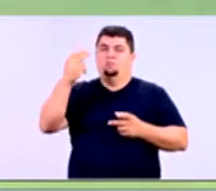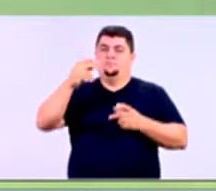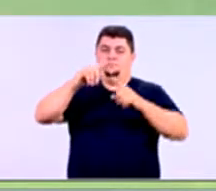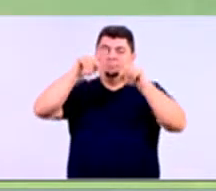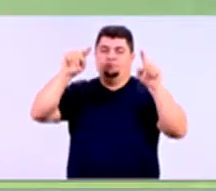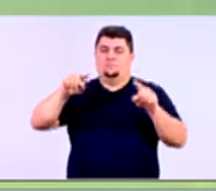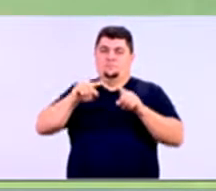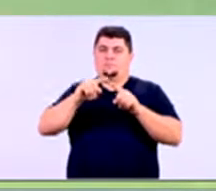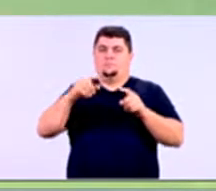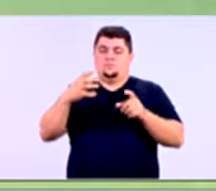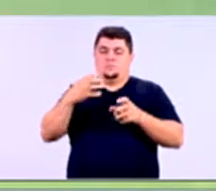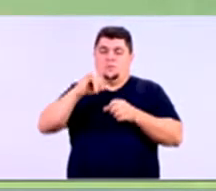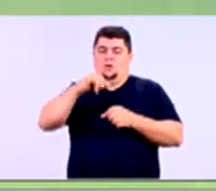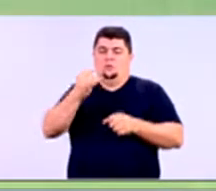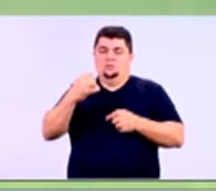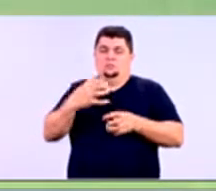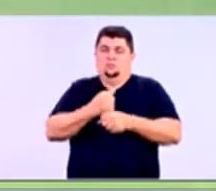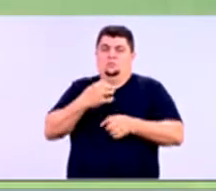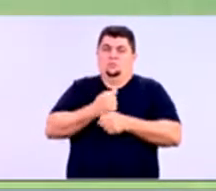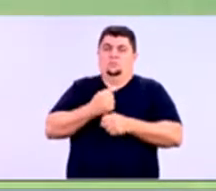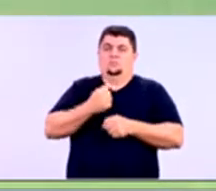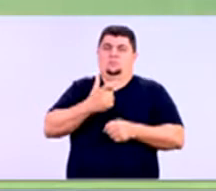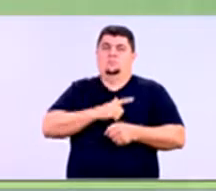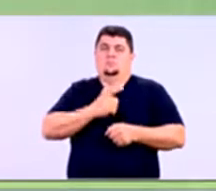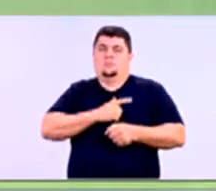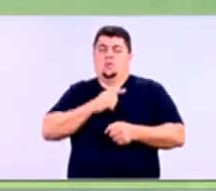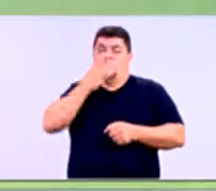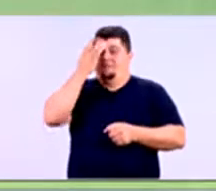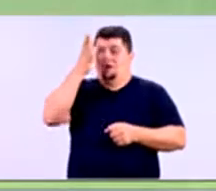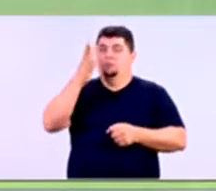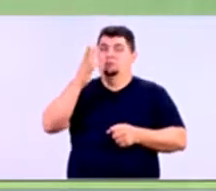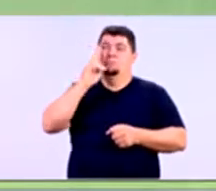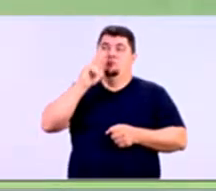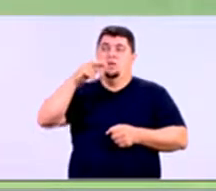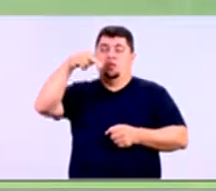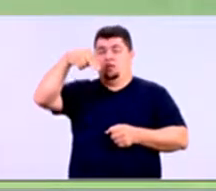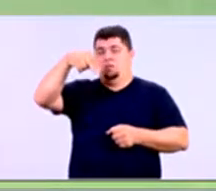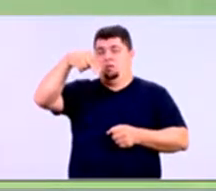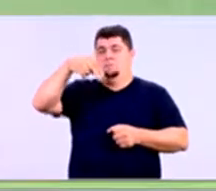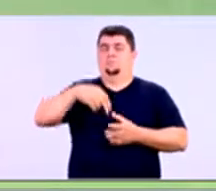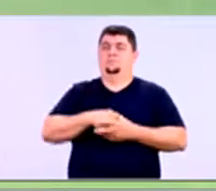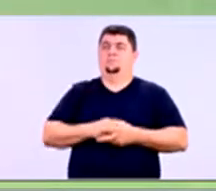compostos, que hoje é fácil de identificar pela potência N.